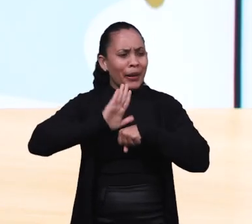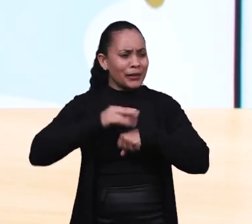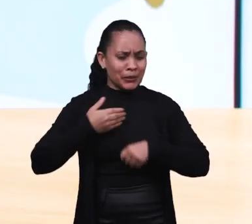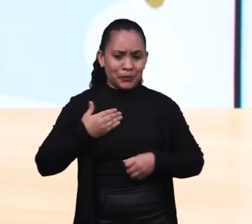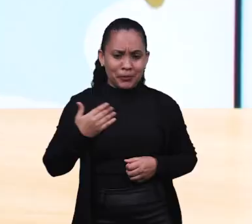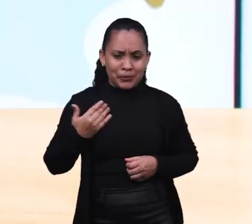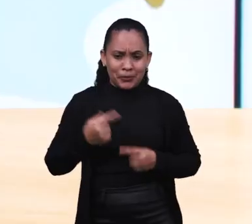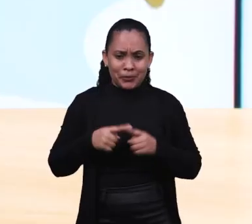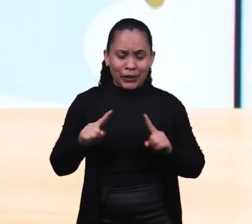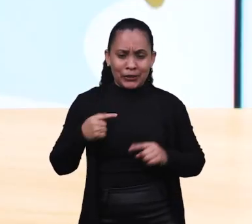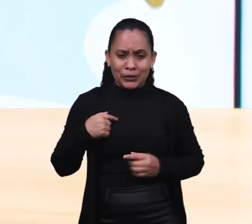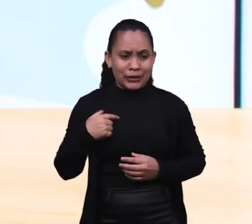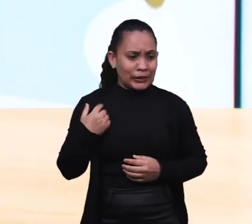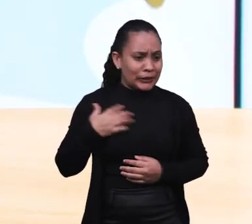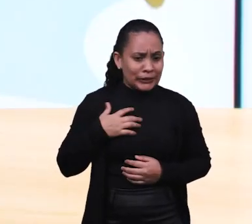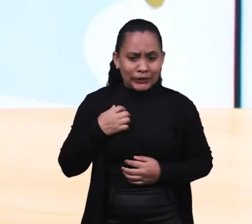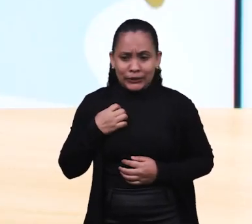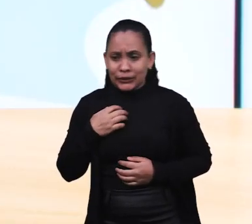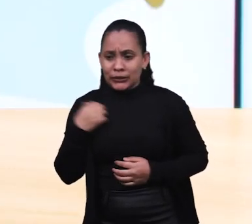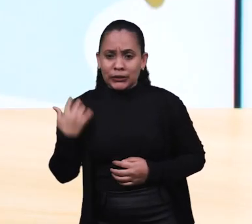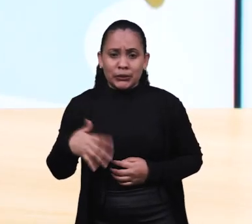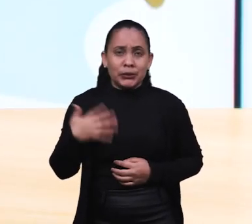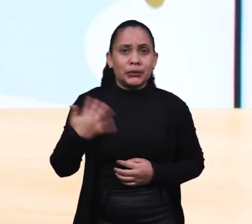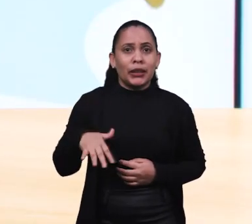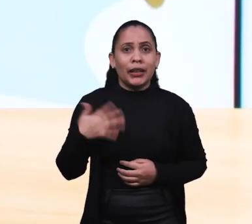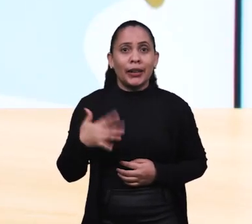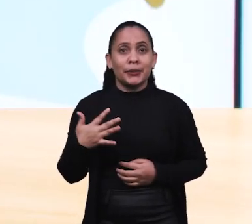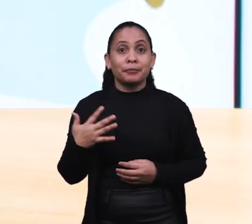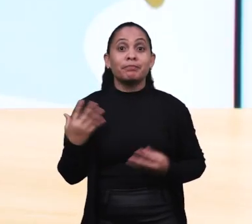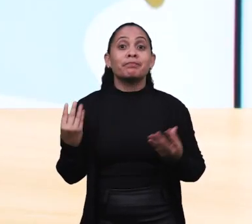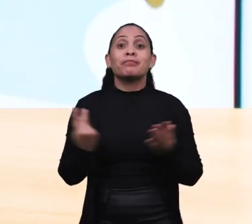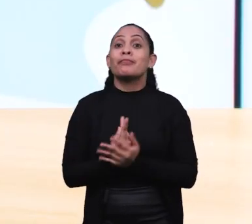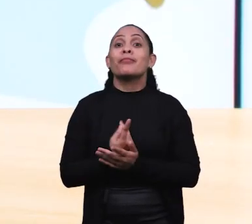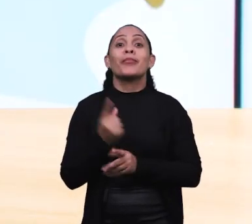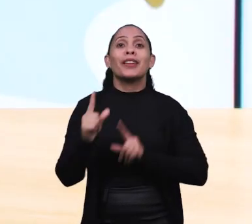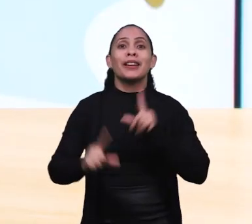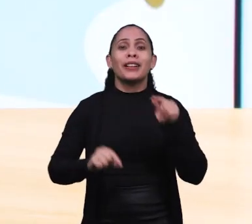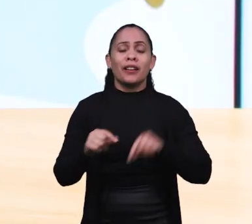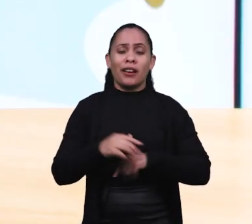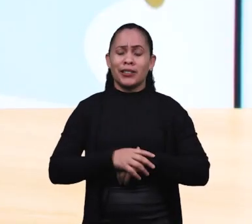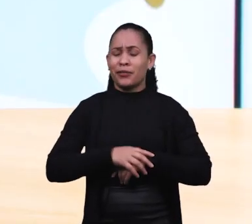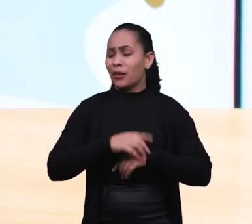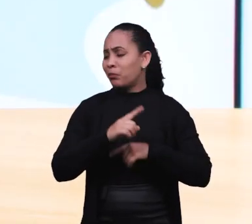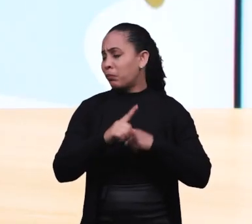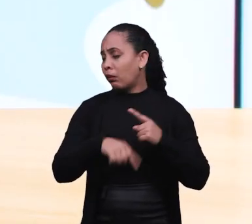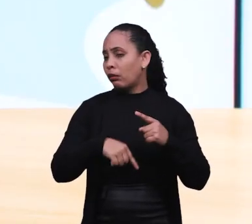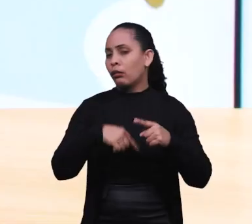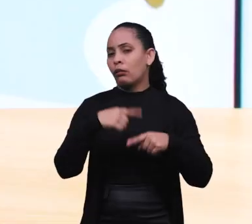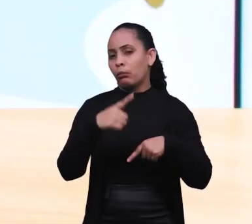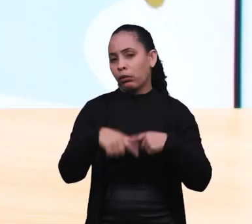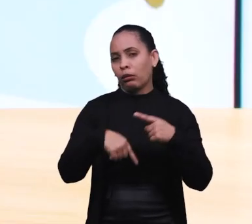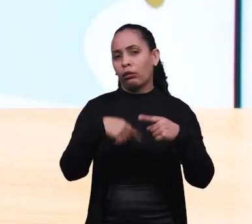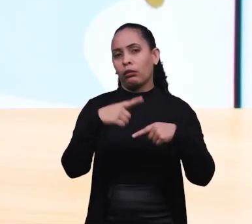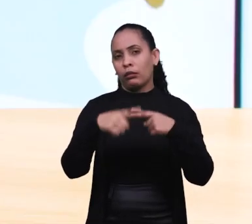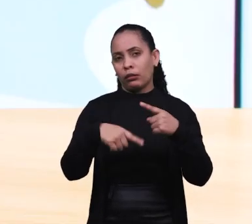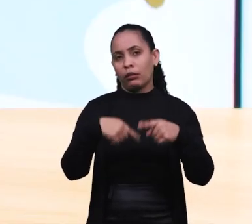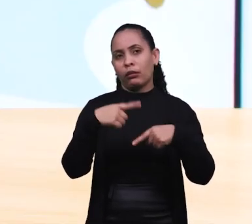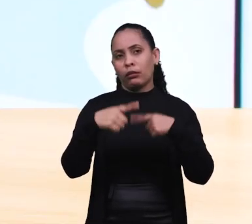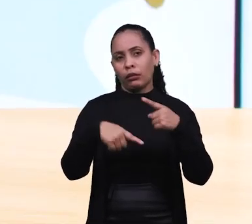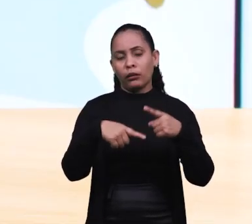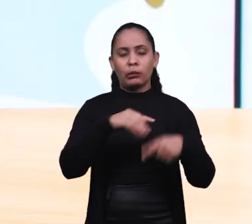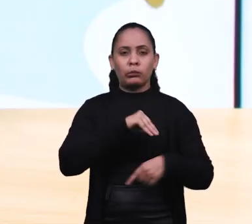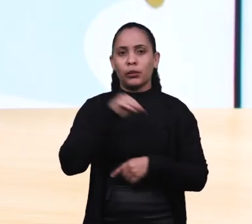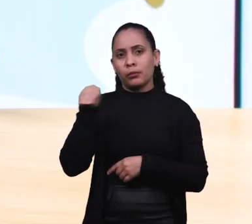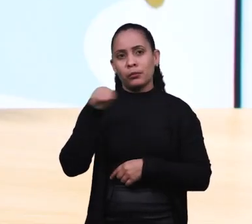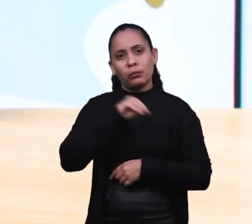você não tem como escapar. Então, você acaba procrastinando e essa é uma maior luta. Se a gente